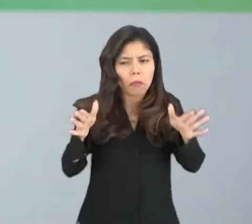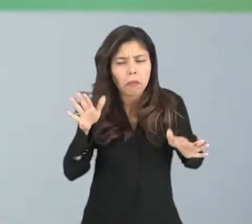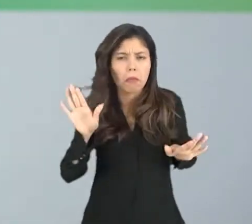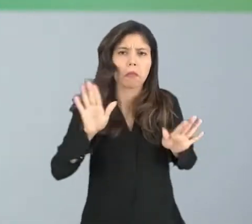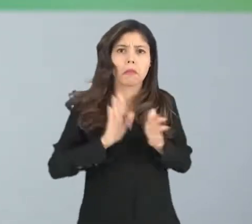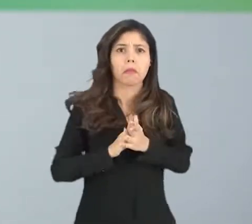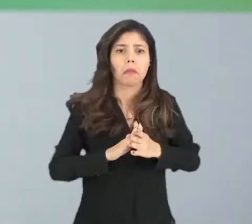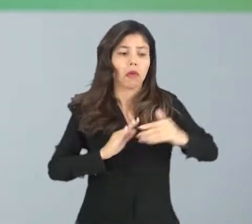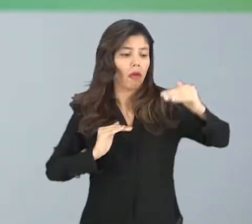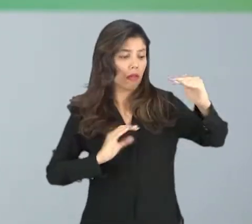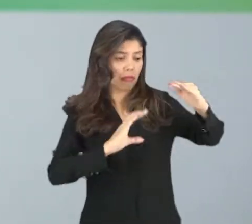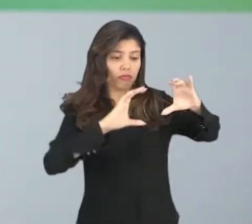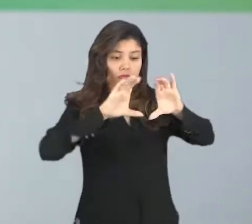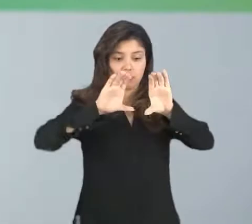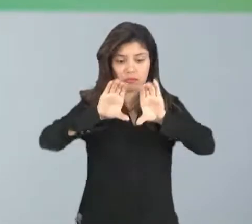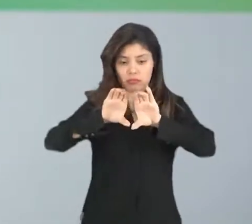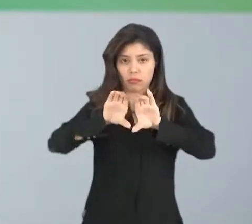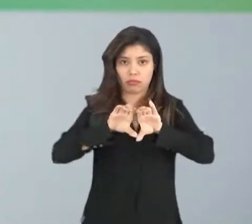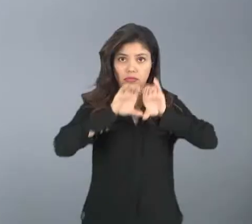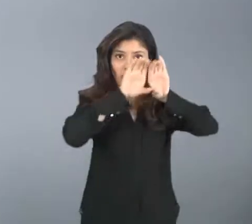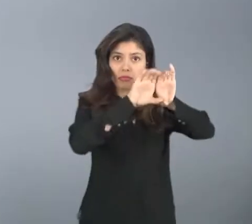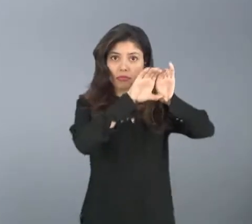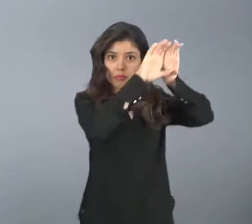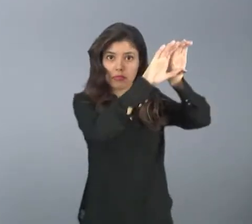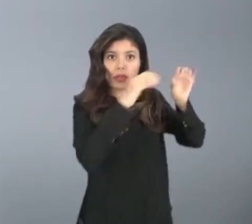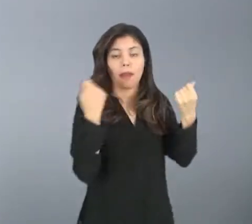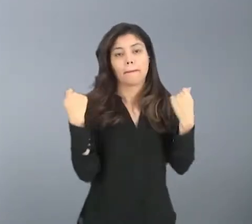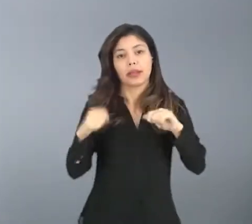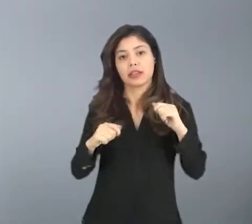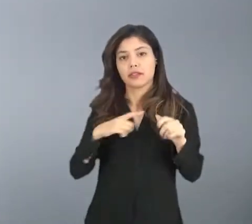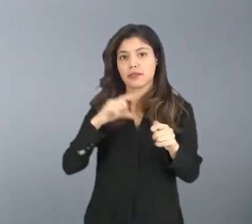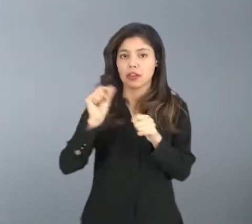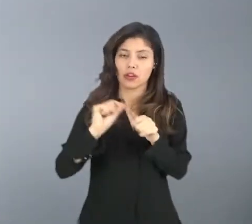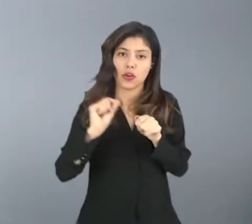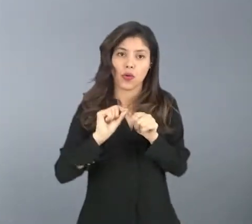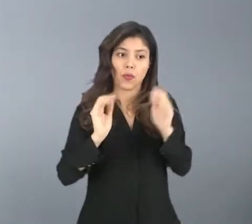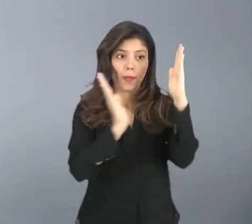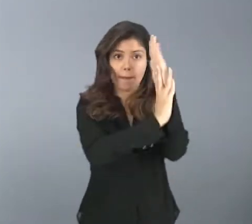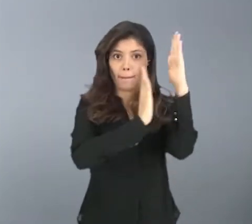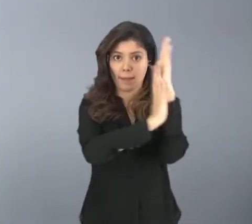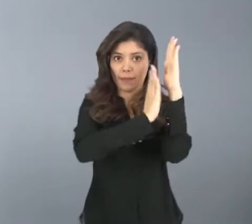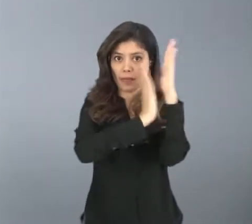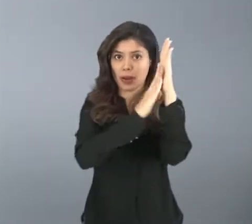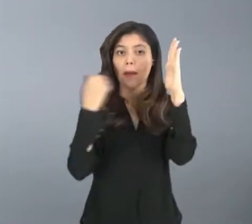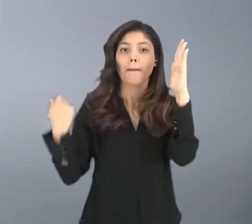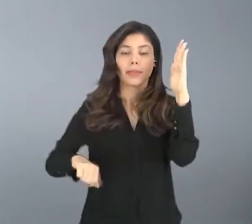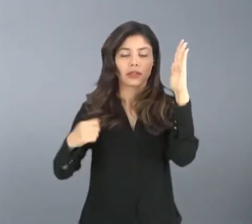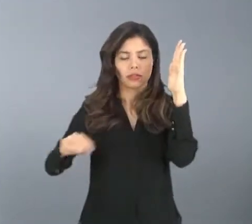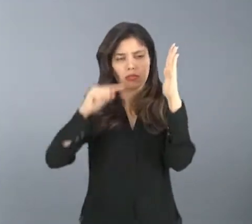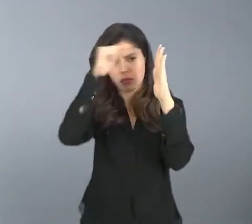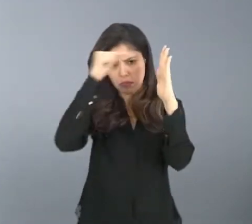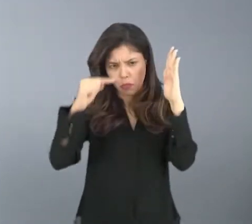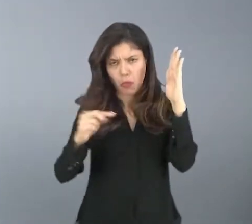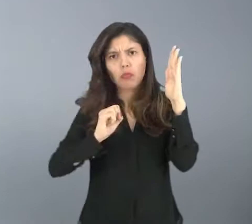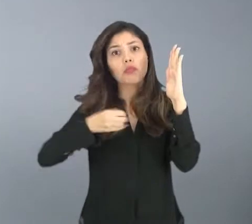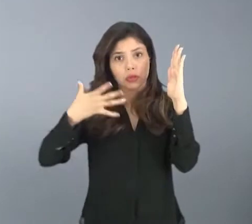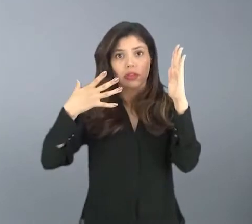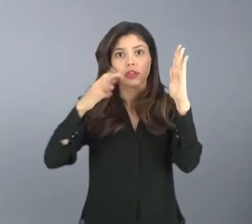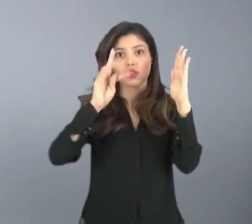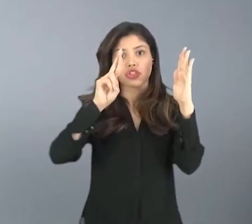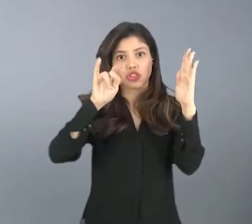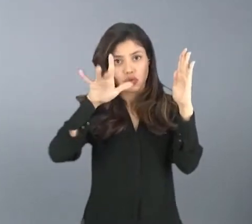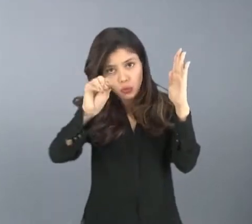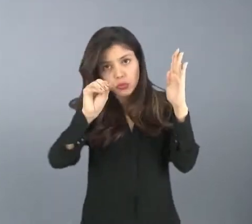a um tijolo numa construção. Para que eu faça uma construção de uma parede, por exemplo, eu preciso de vários elementos. Só o tijolo não